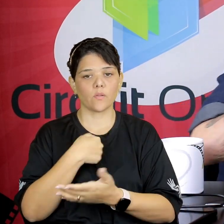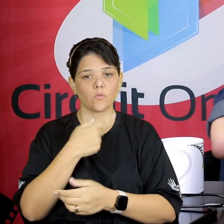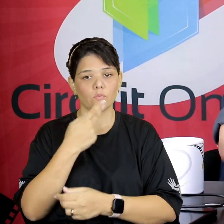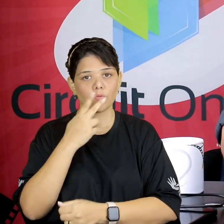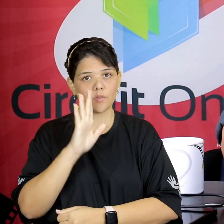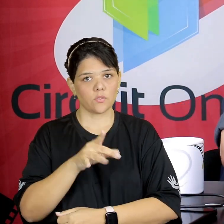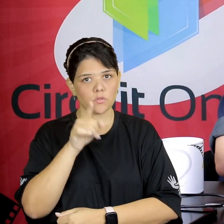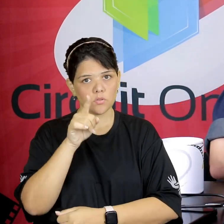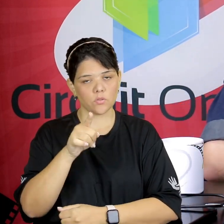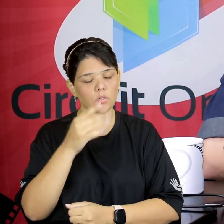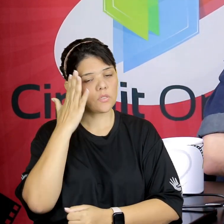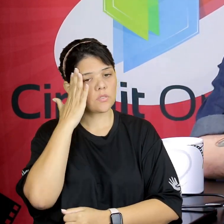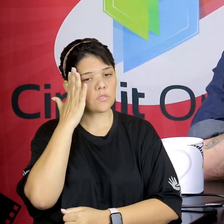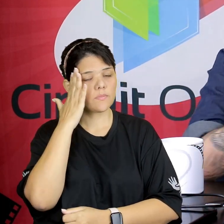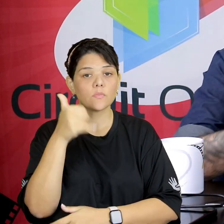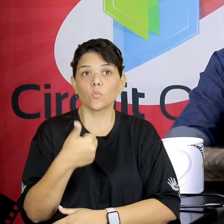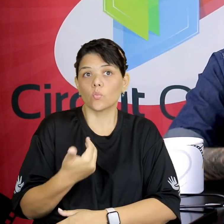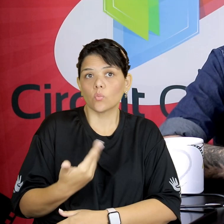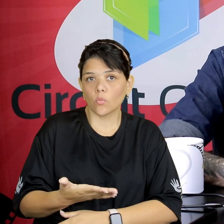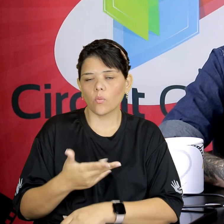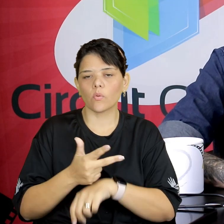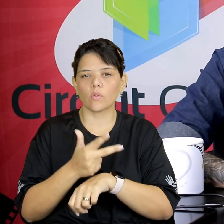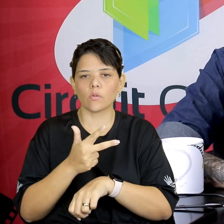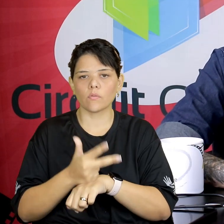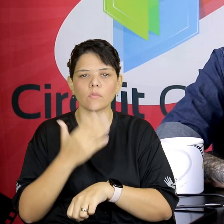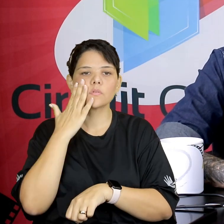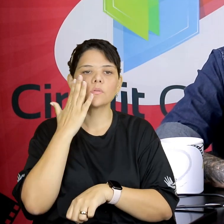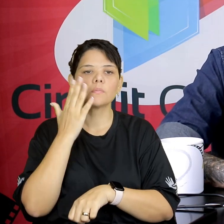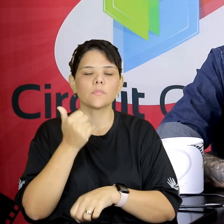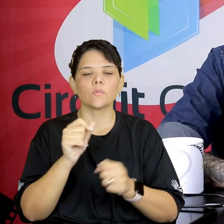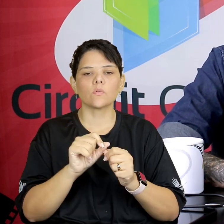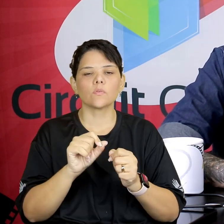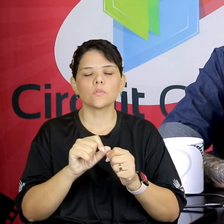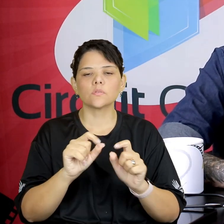qualidade que gravou para saber em que qualidade a gente vai editar.